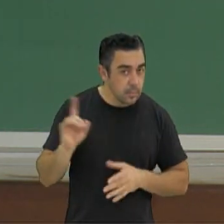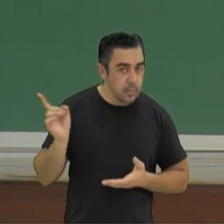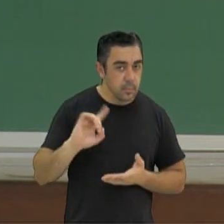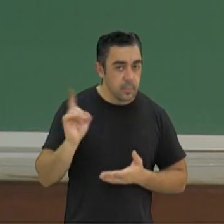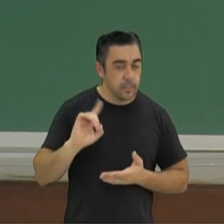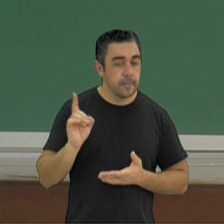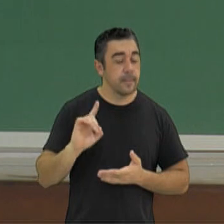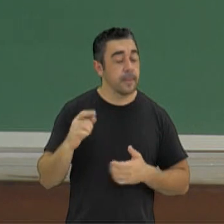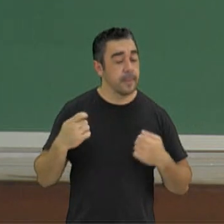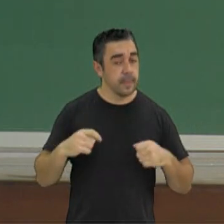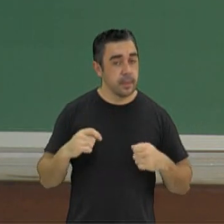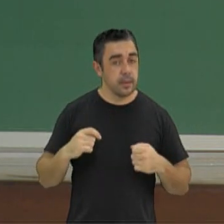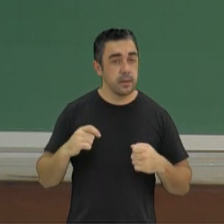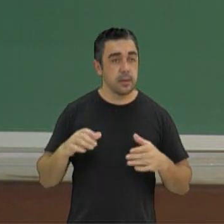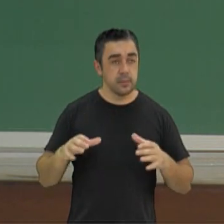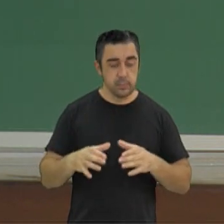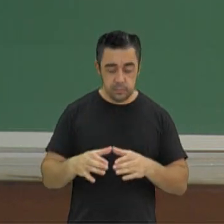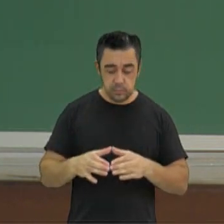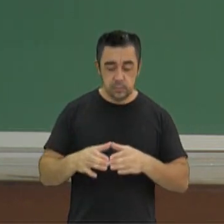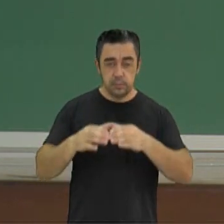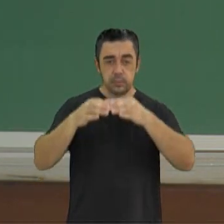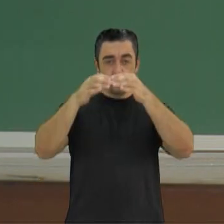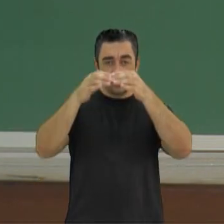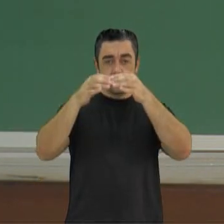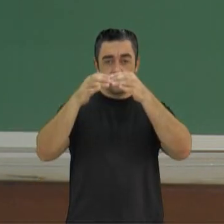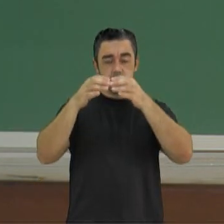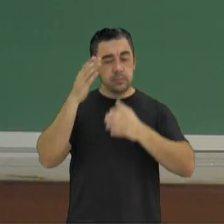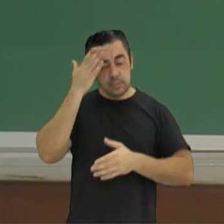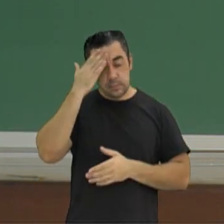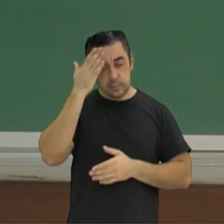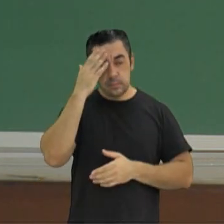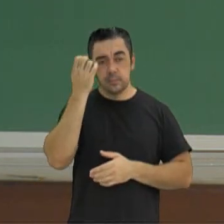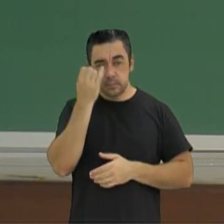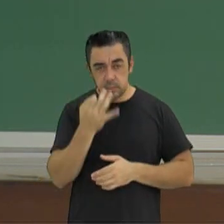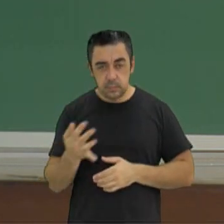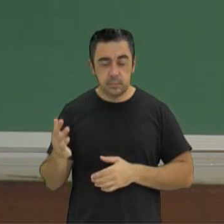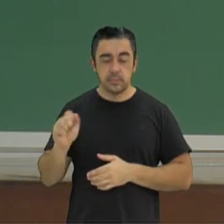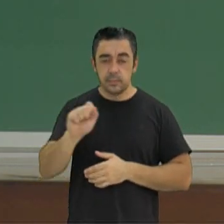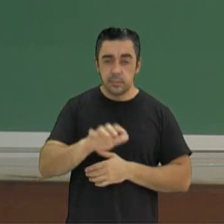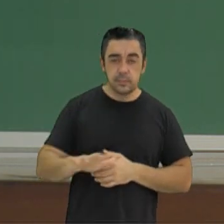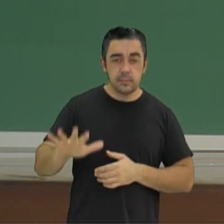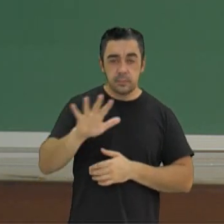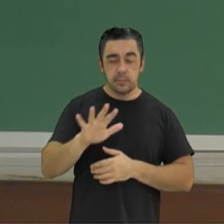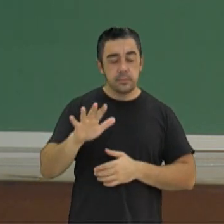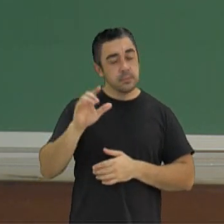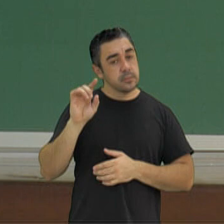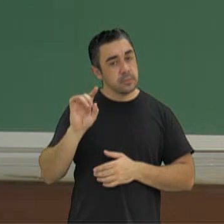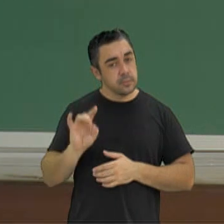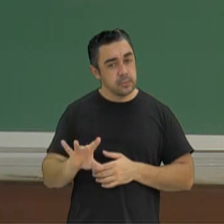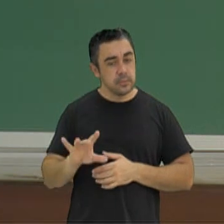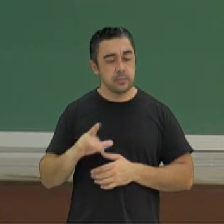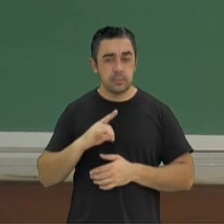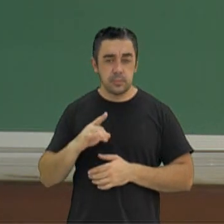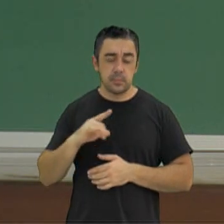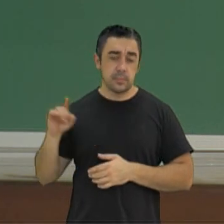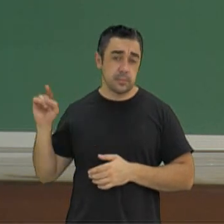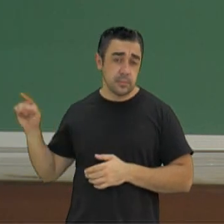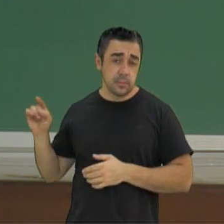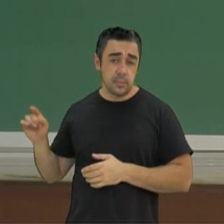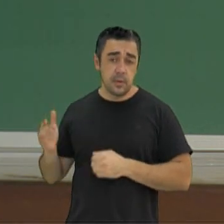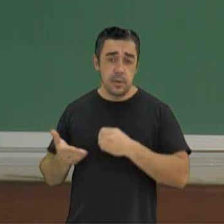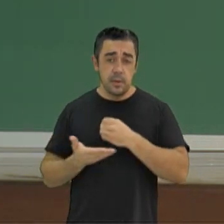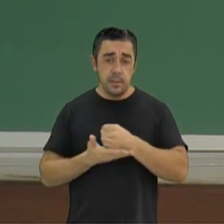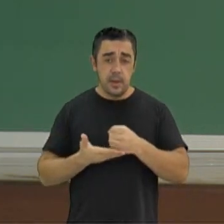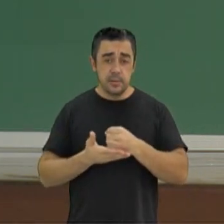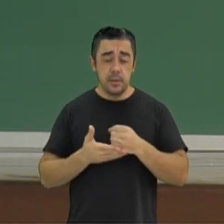vou encapar esse prisma também. Então, agora eu preciso da área do prisma. Né? Ao invés de eu ter a área aqui da nossa base